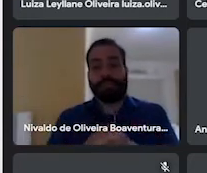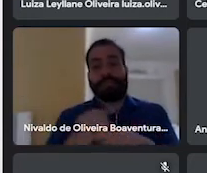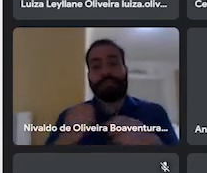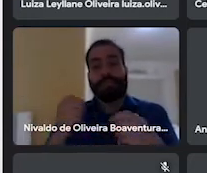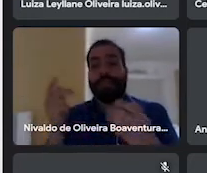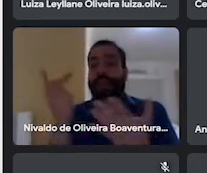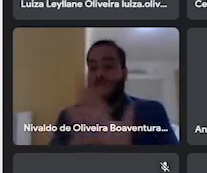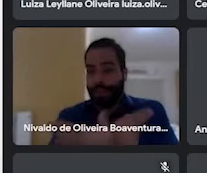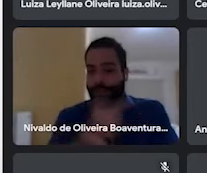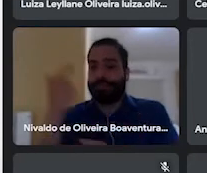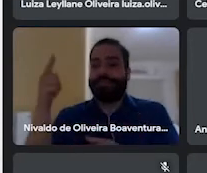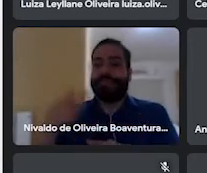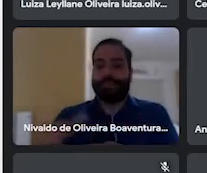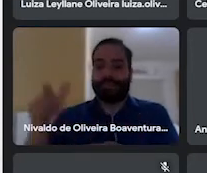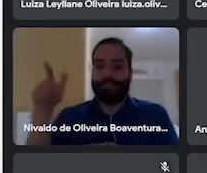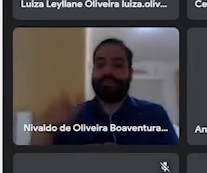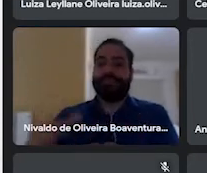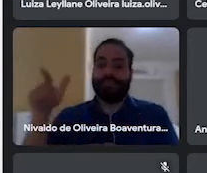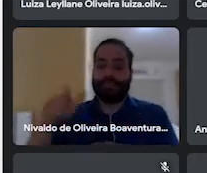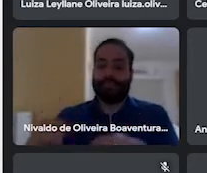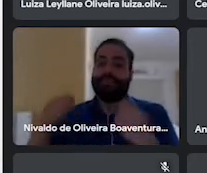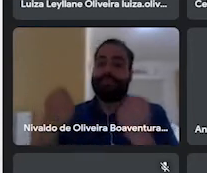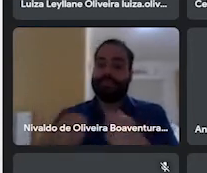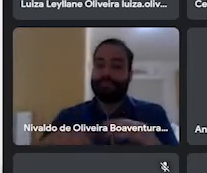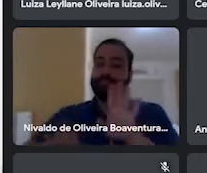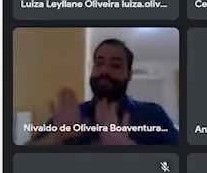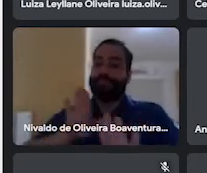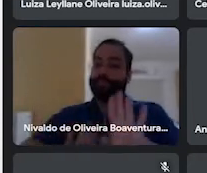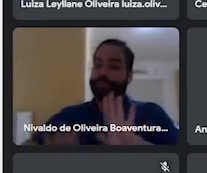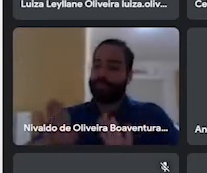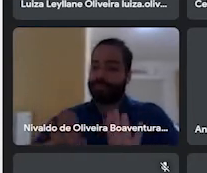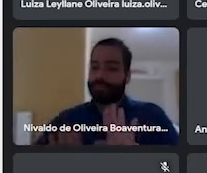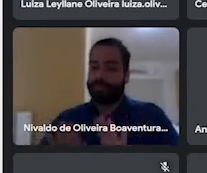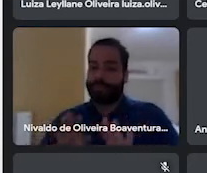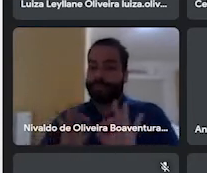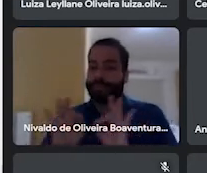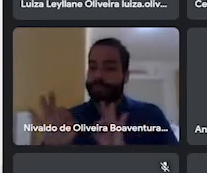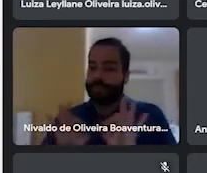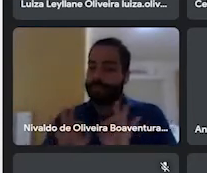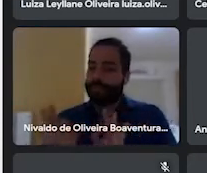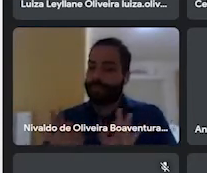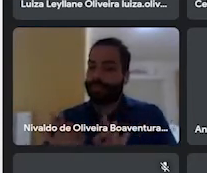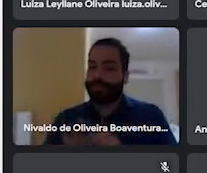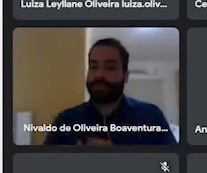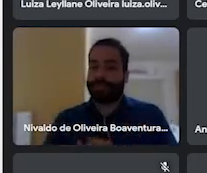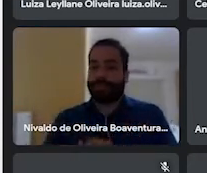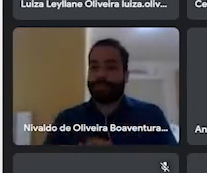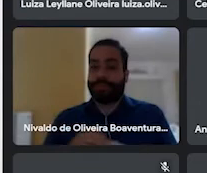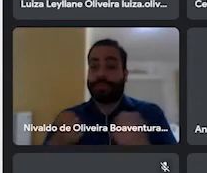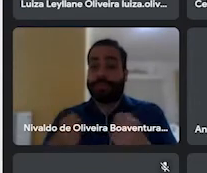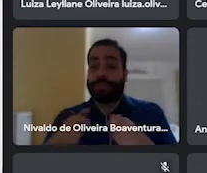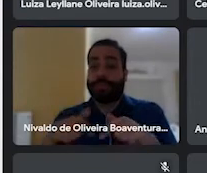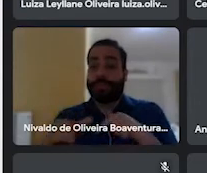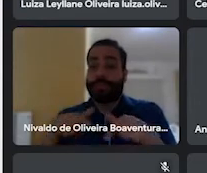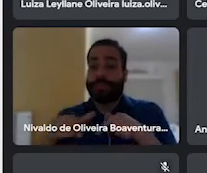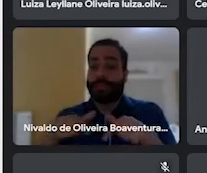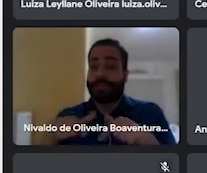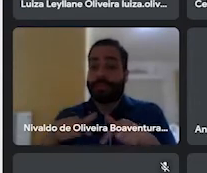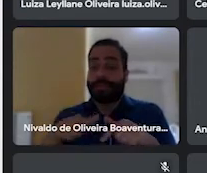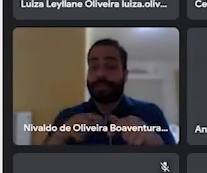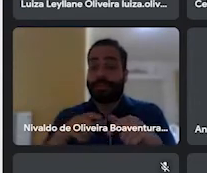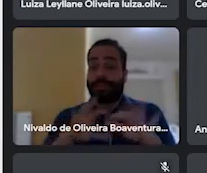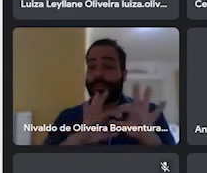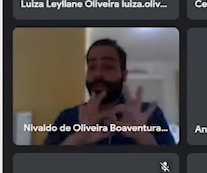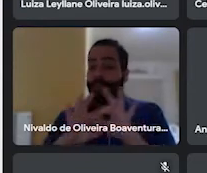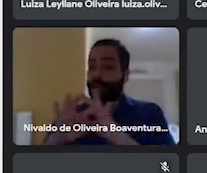novamente. Então, você tem que trabalhar para quê? Para que essa situação ela não